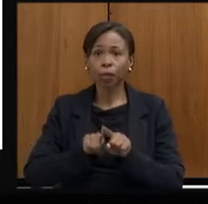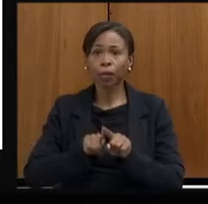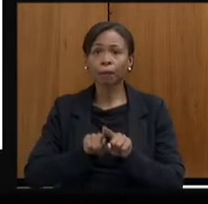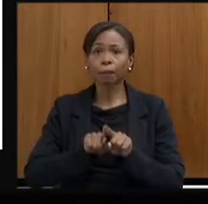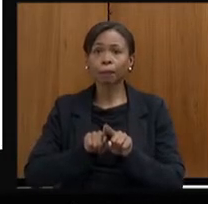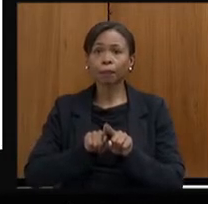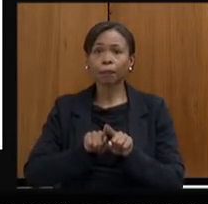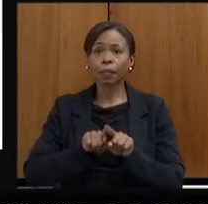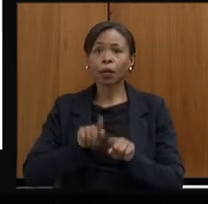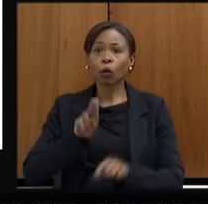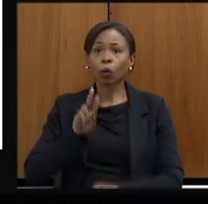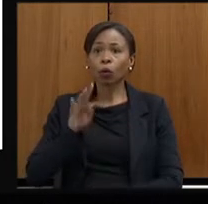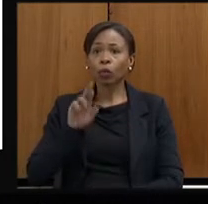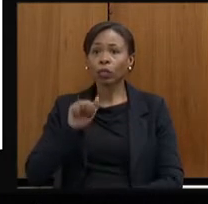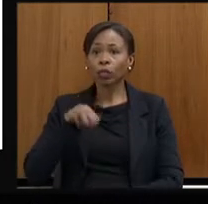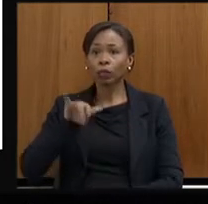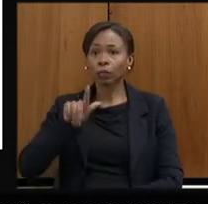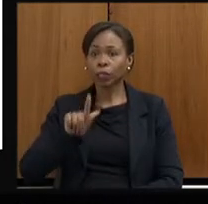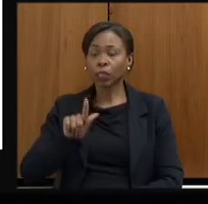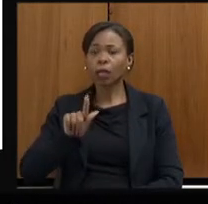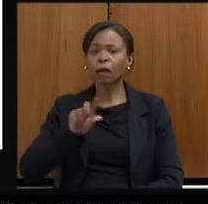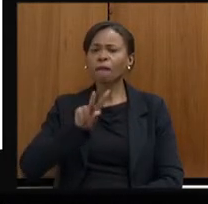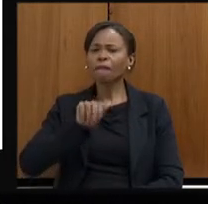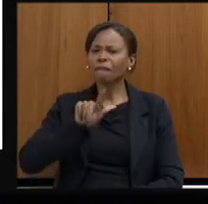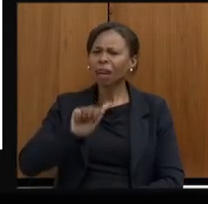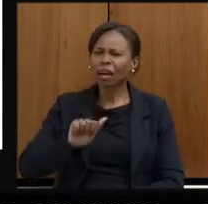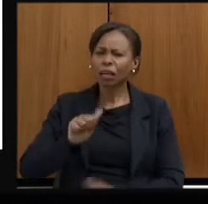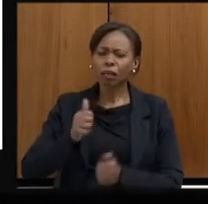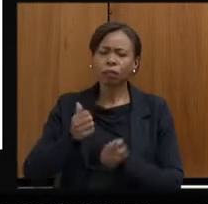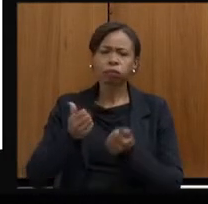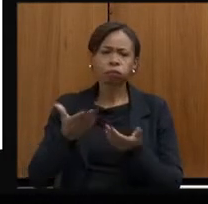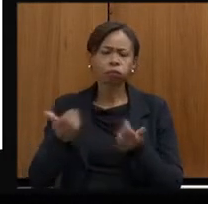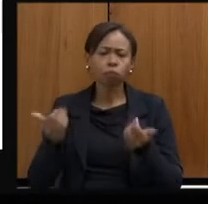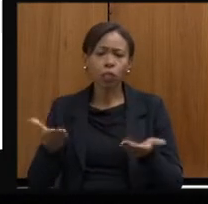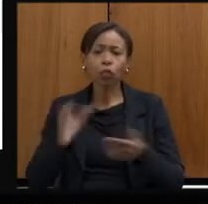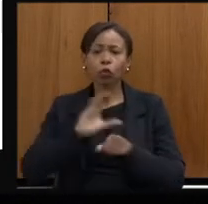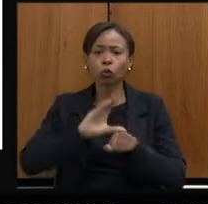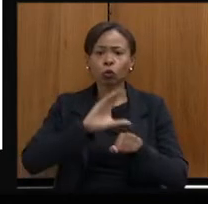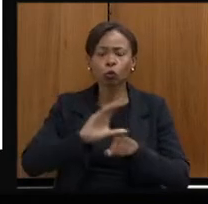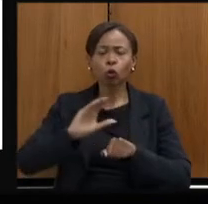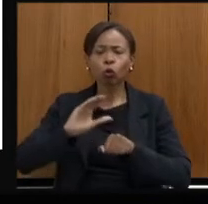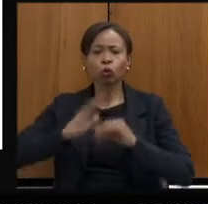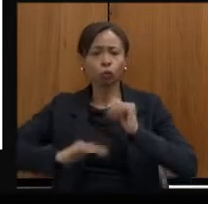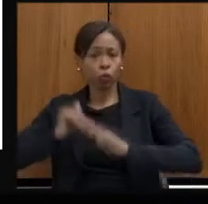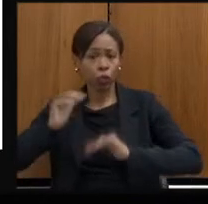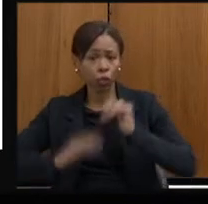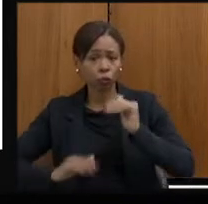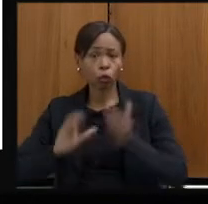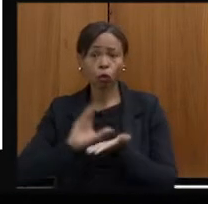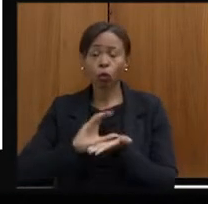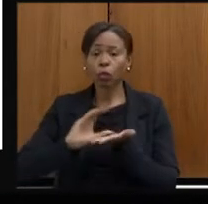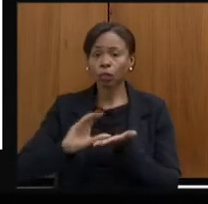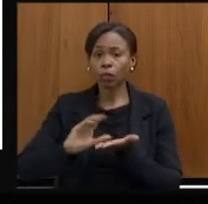ofertando 3.627 vagas em cursos técnicos e profissionalizantes, com orçamento de